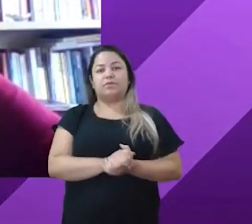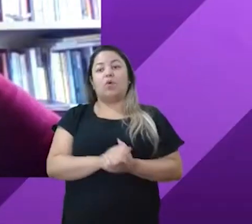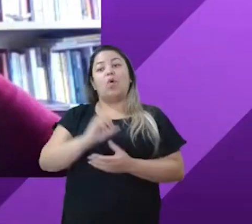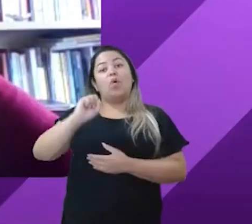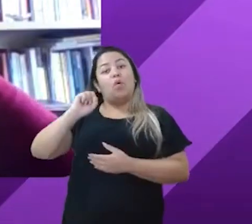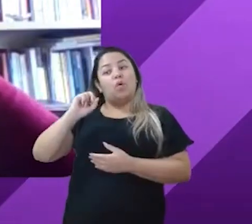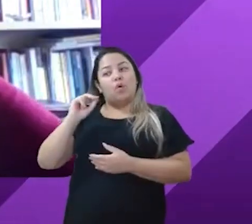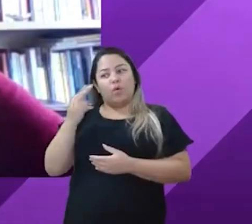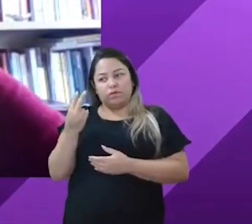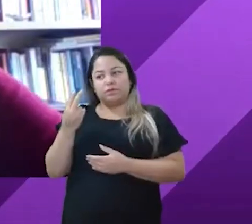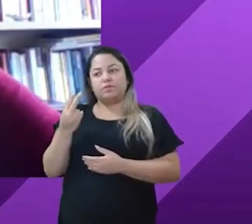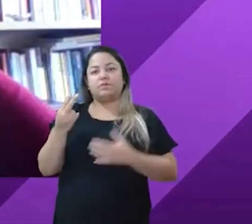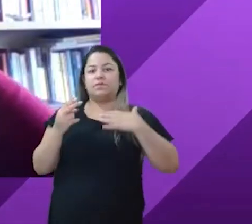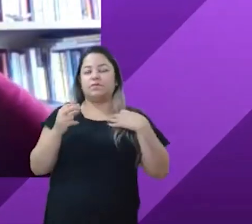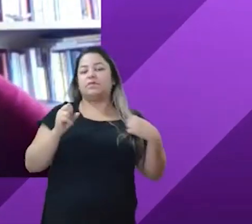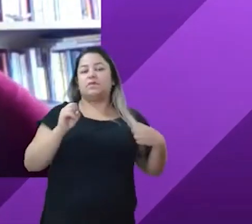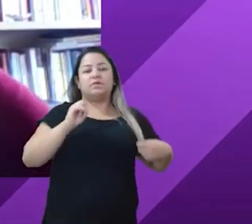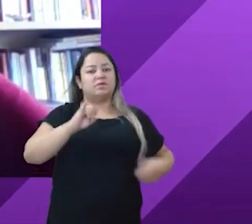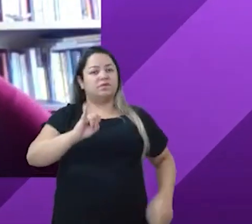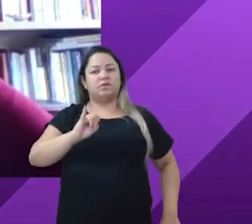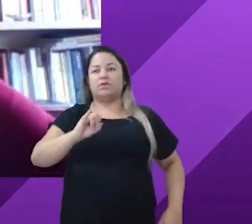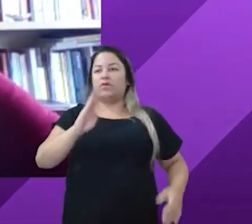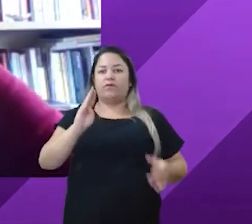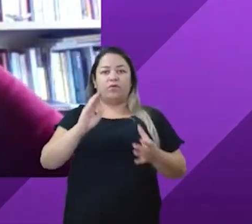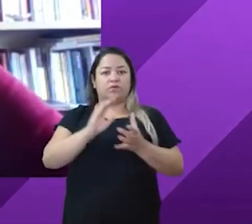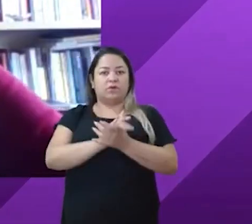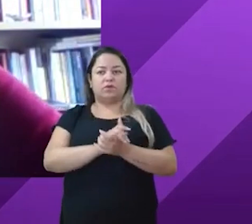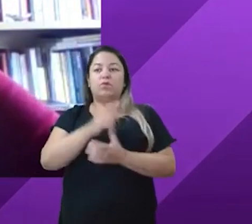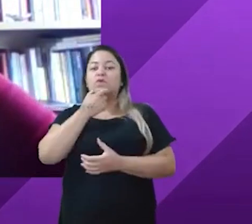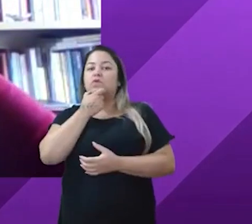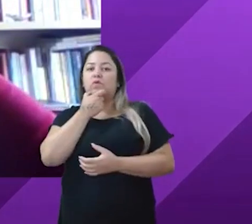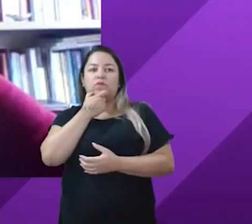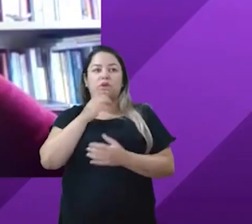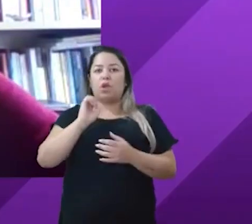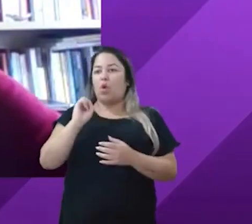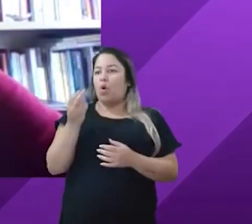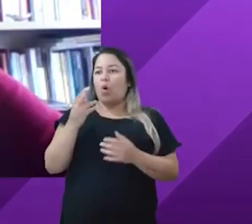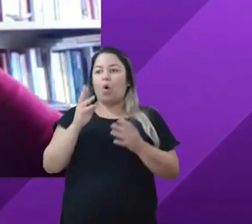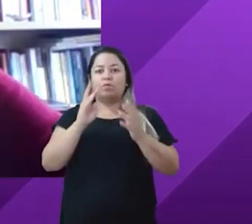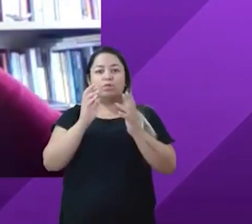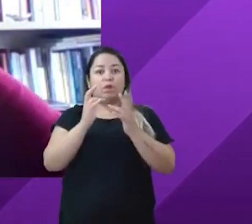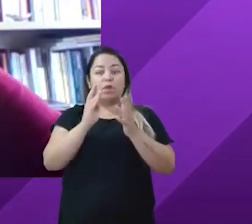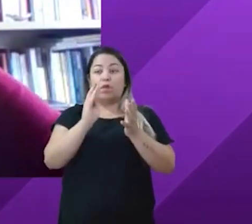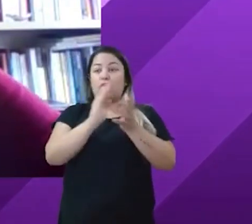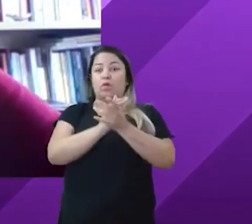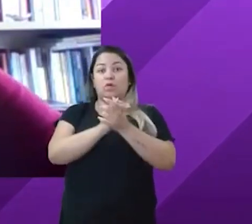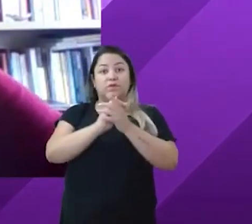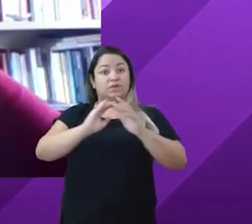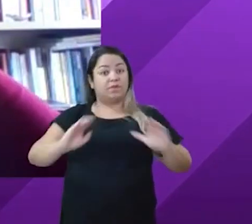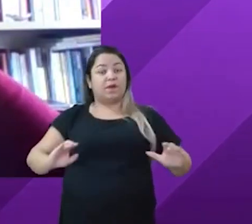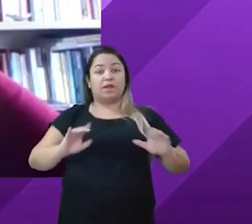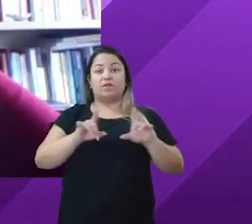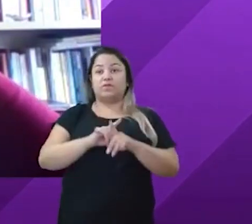ou se não fosse casada, ou viúva, ou separada, ela tinha que mostrar um atestado que